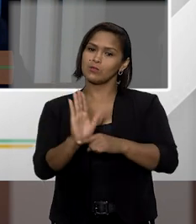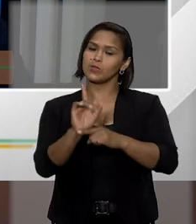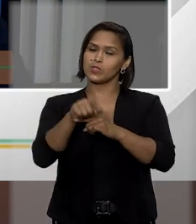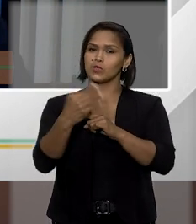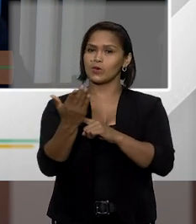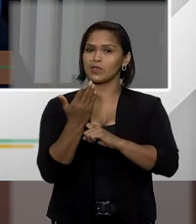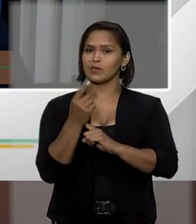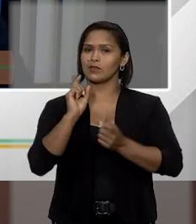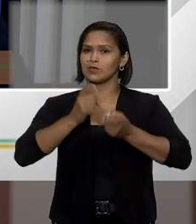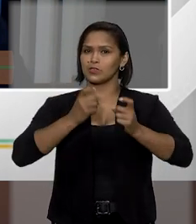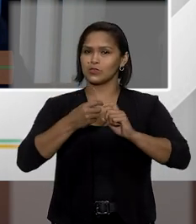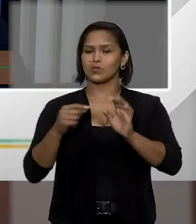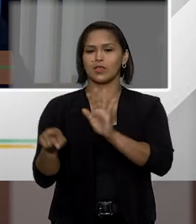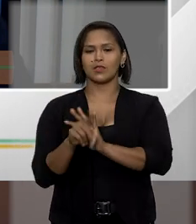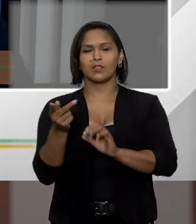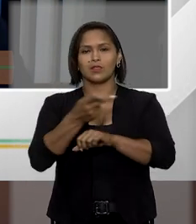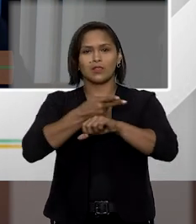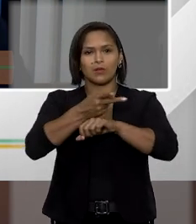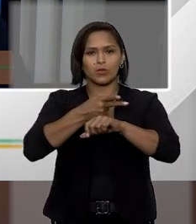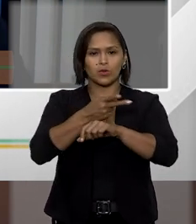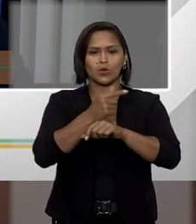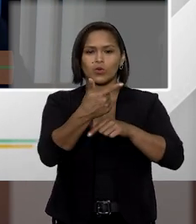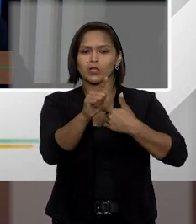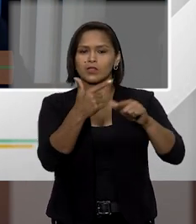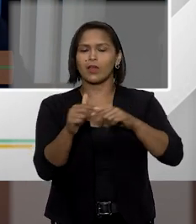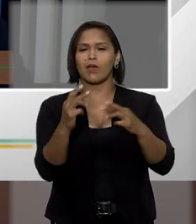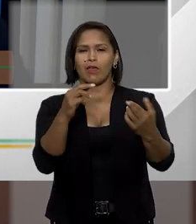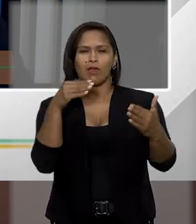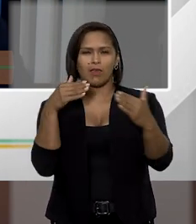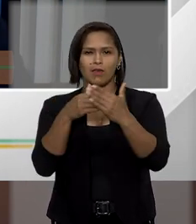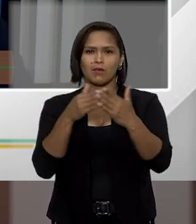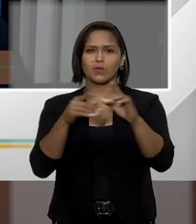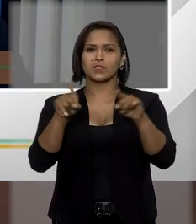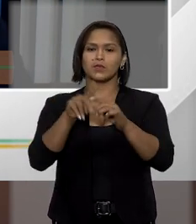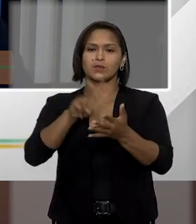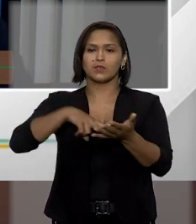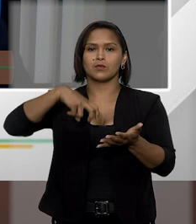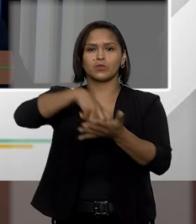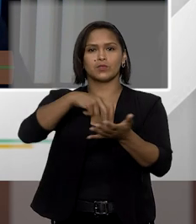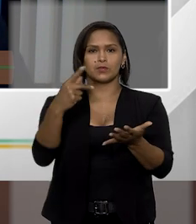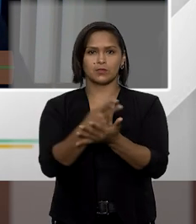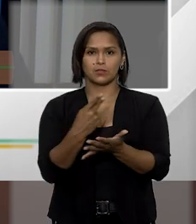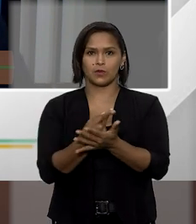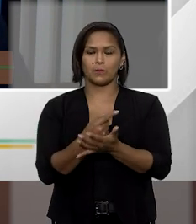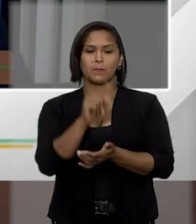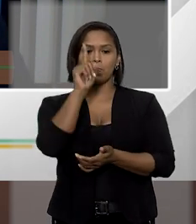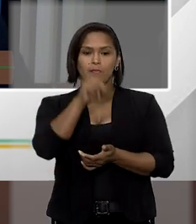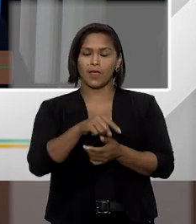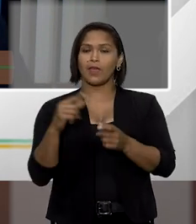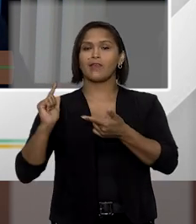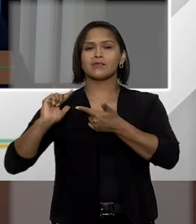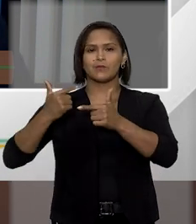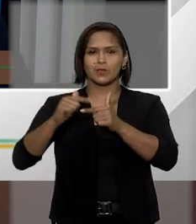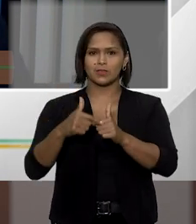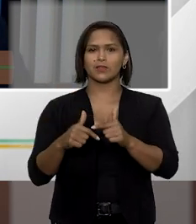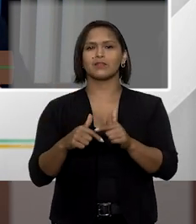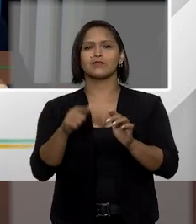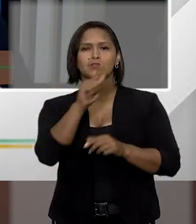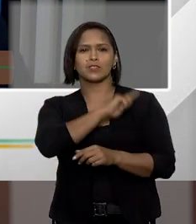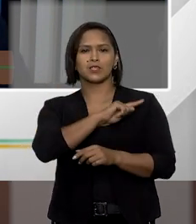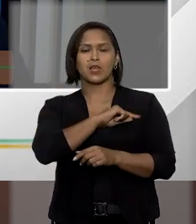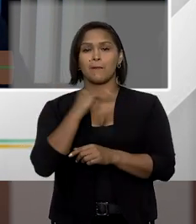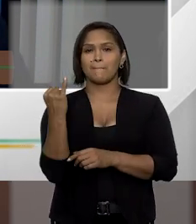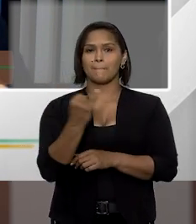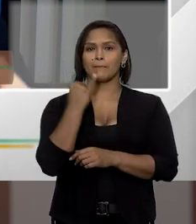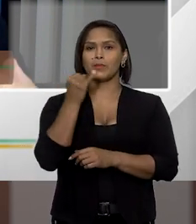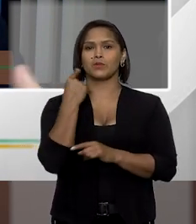a administração na busca da repressão e na punição desses atos. Essa é uma tendência gerencialista